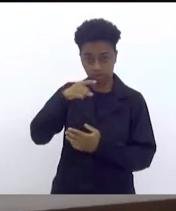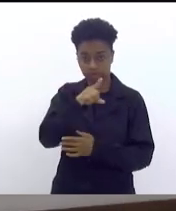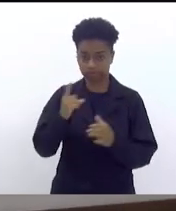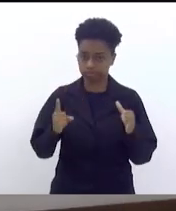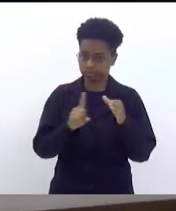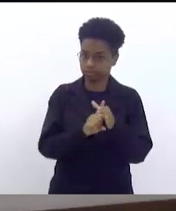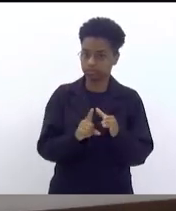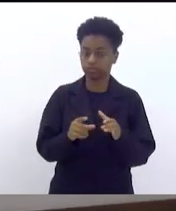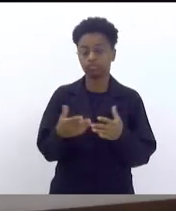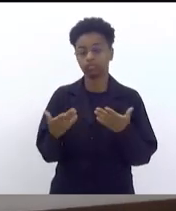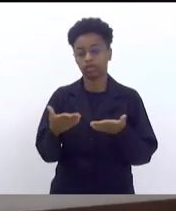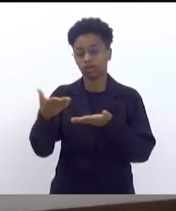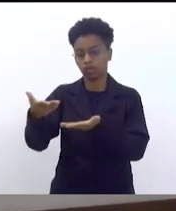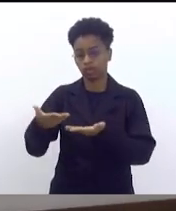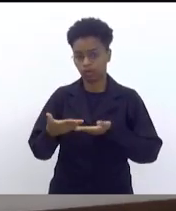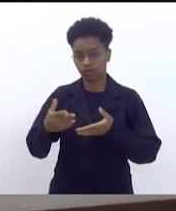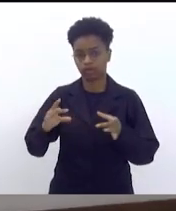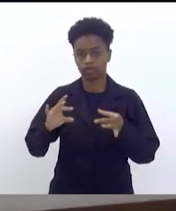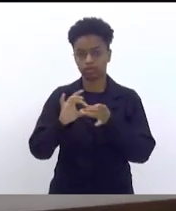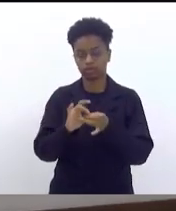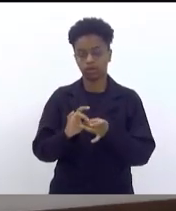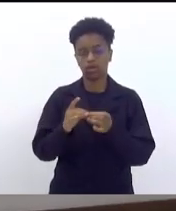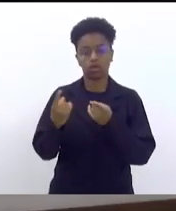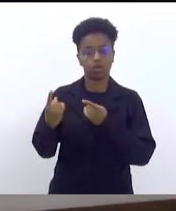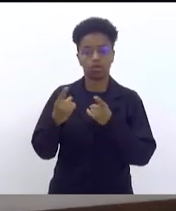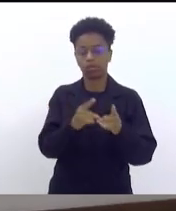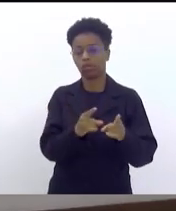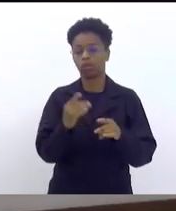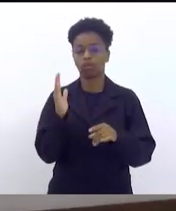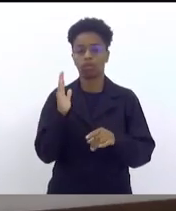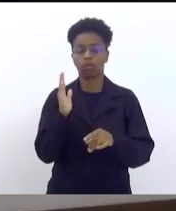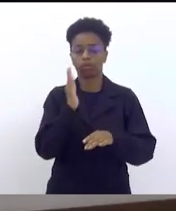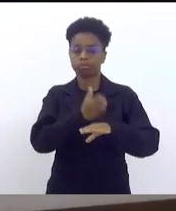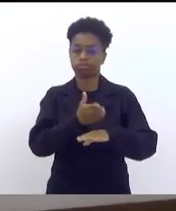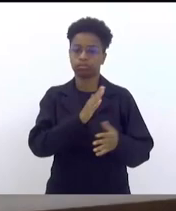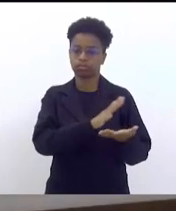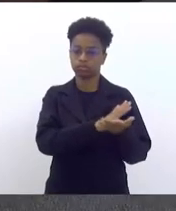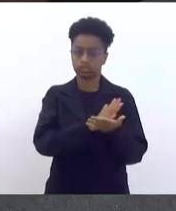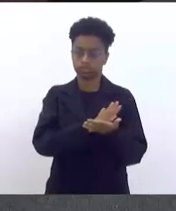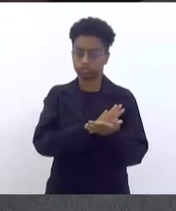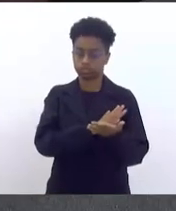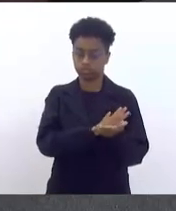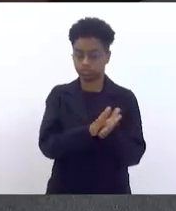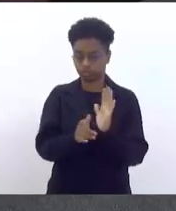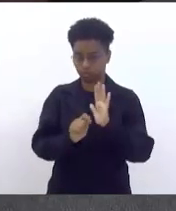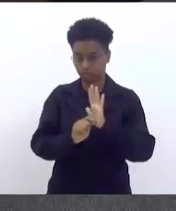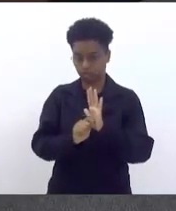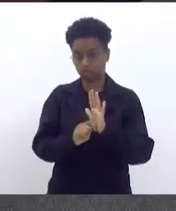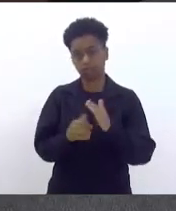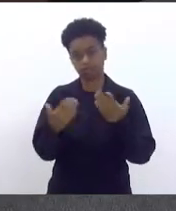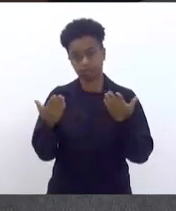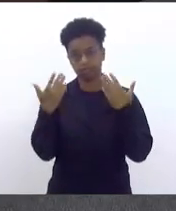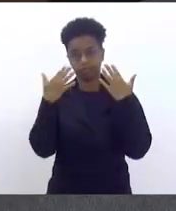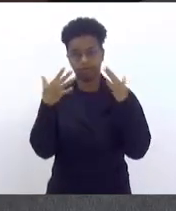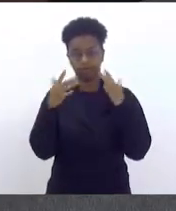a fazer parte dessa frente Ampla no combate às drogas e parabenizo pelo seu mandato Muito obrigado